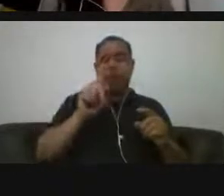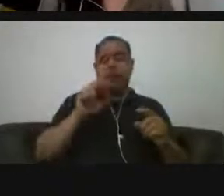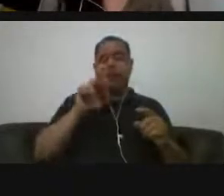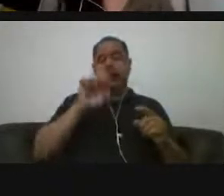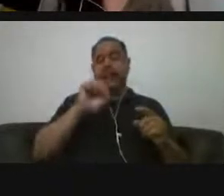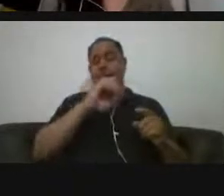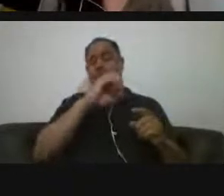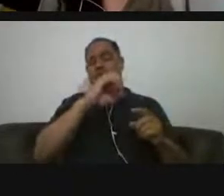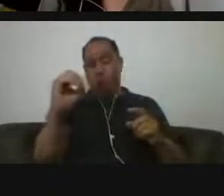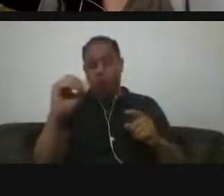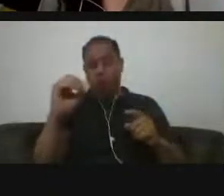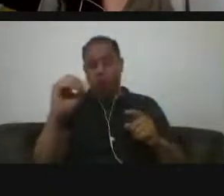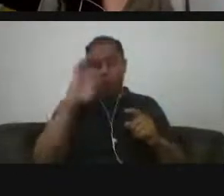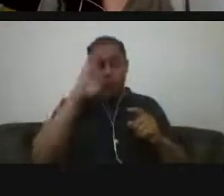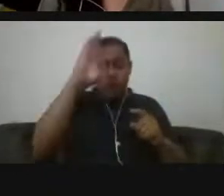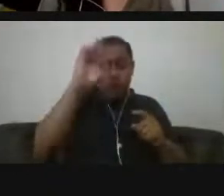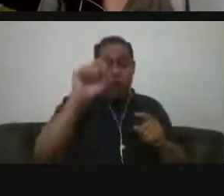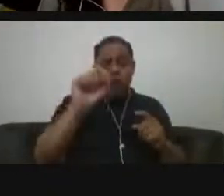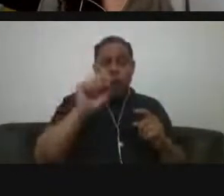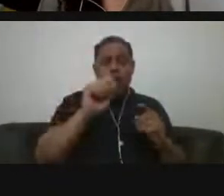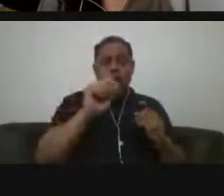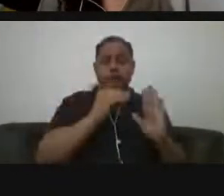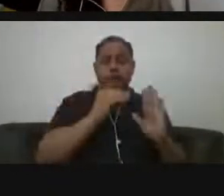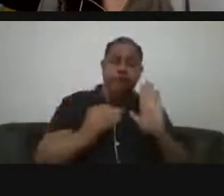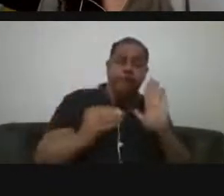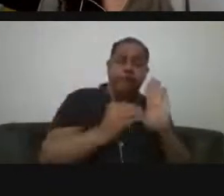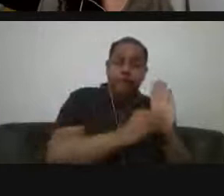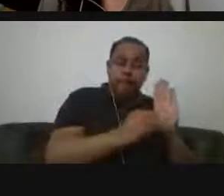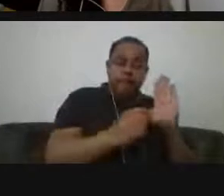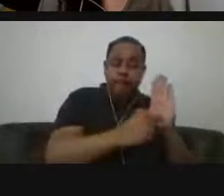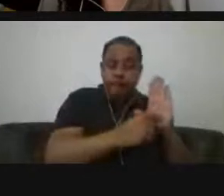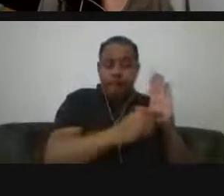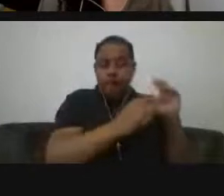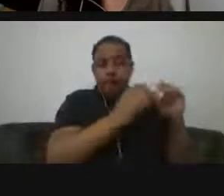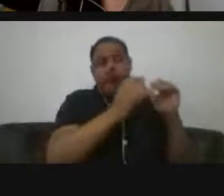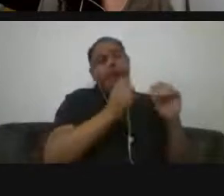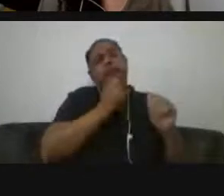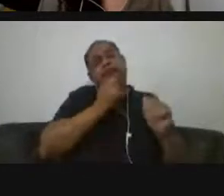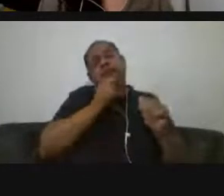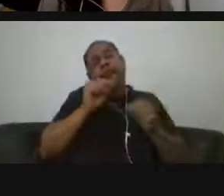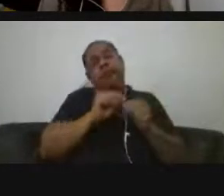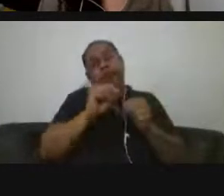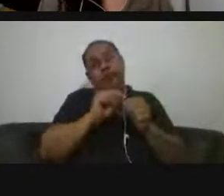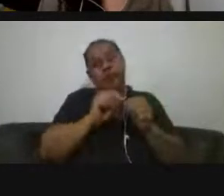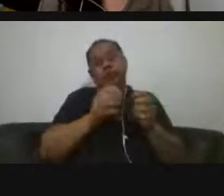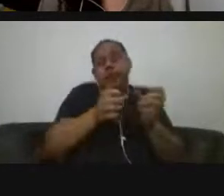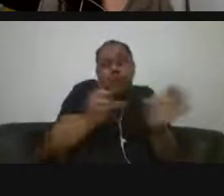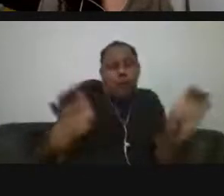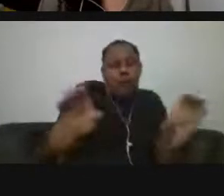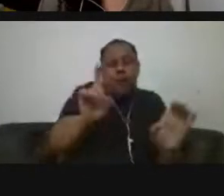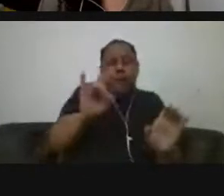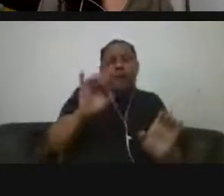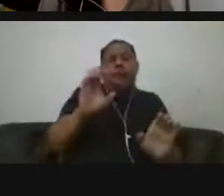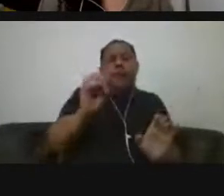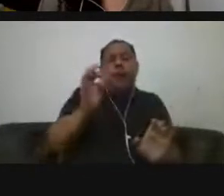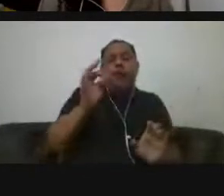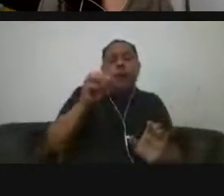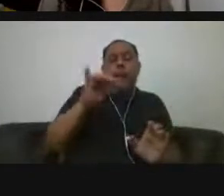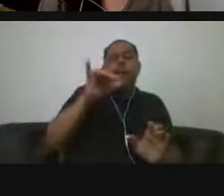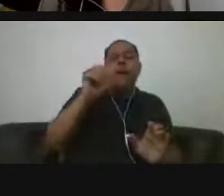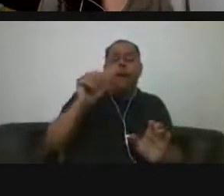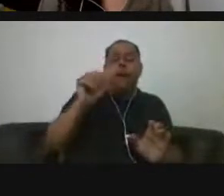determinada, e aqui sem fazer dicotomia mesmo, mas determinada pela centralidade do pensamento no capital.